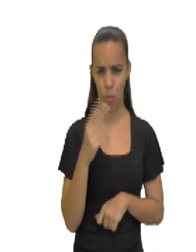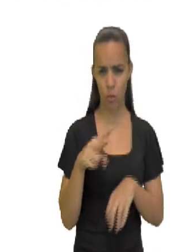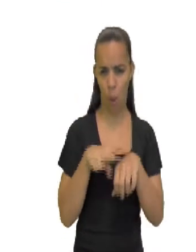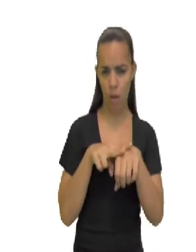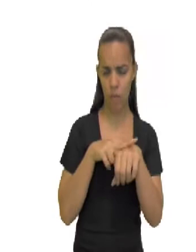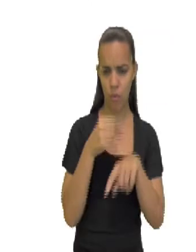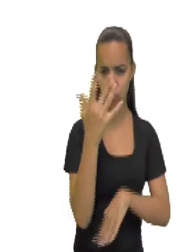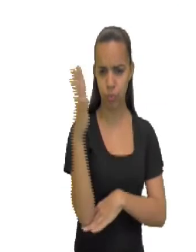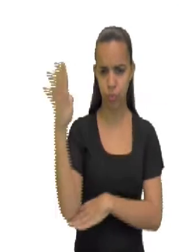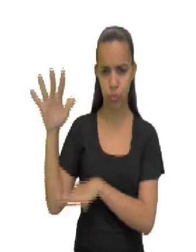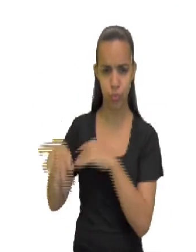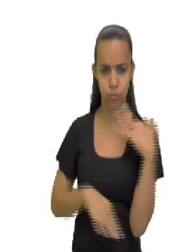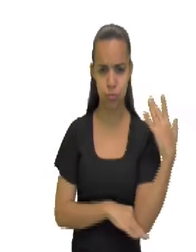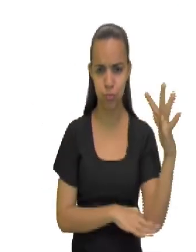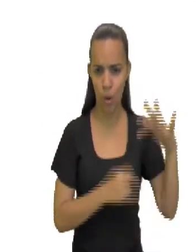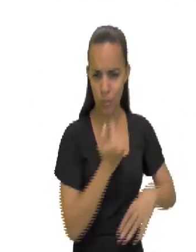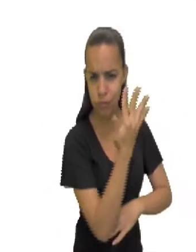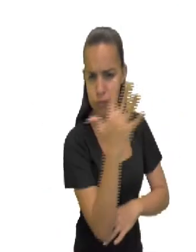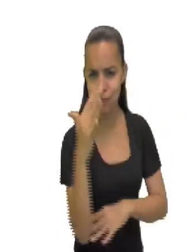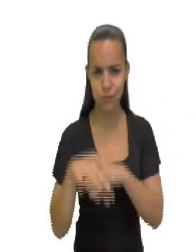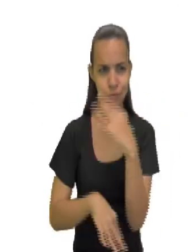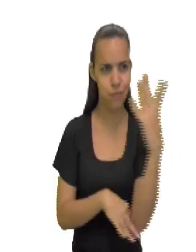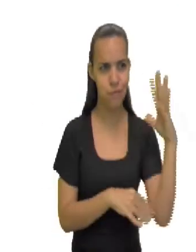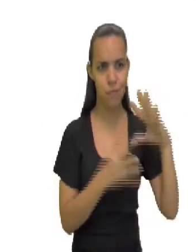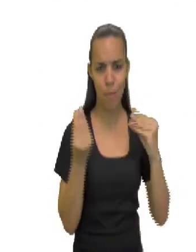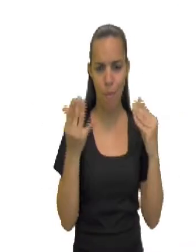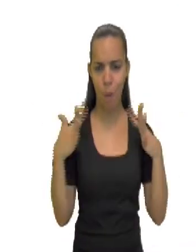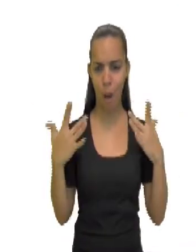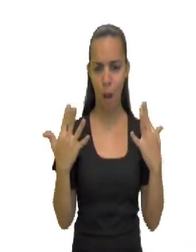mesmo? Nós vamos falar um pouquinho sobre isso também.